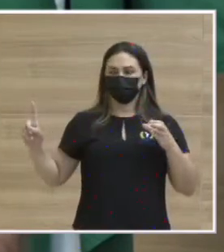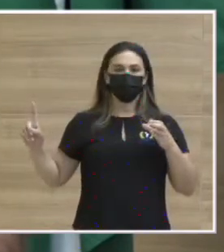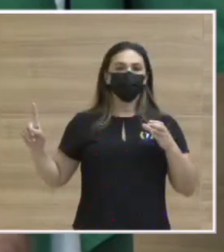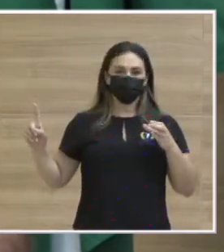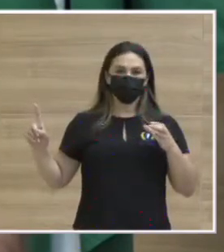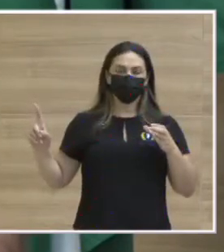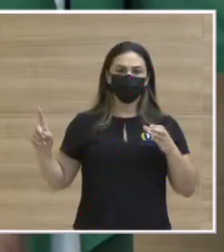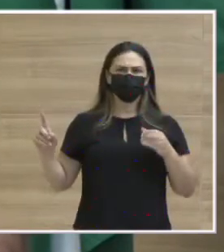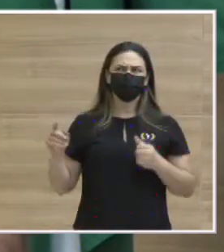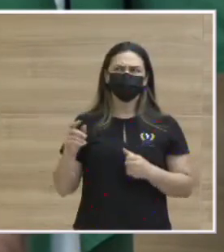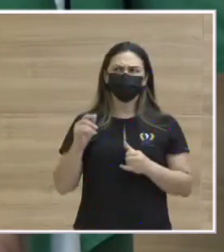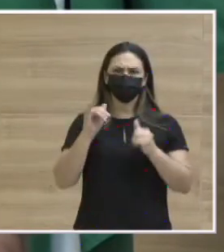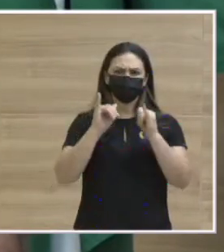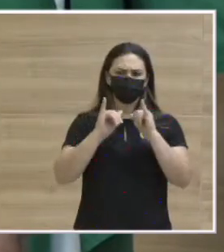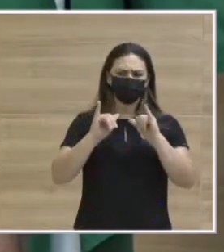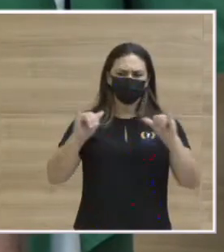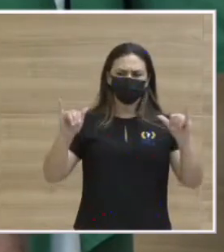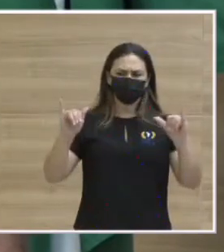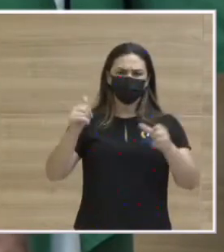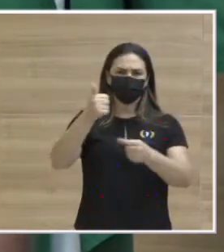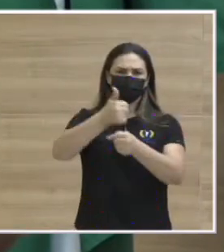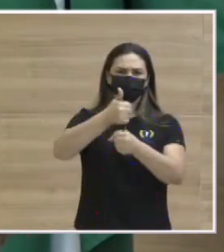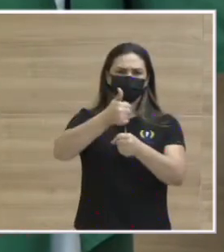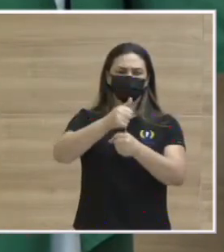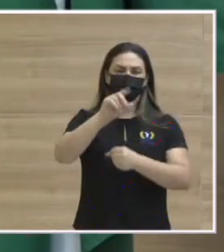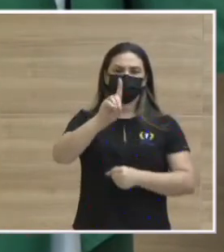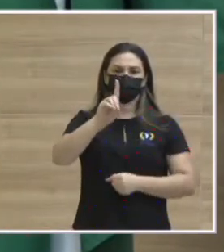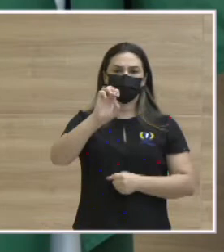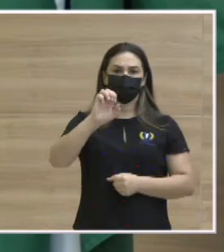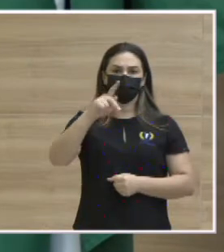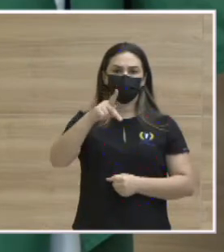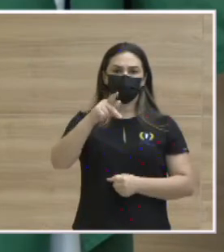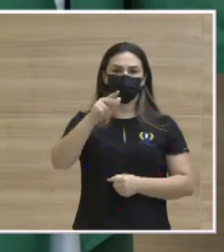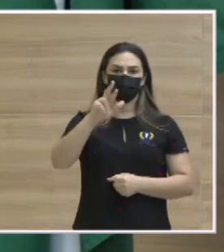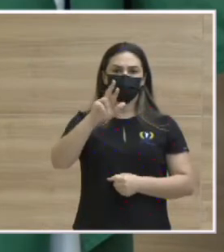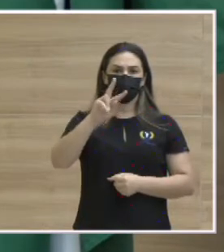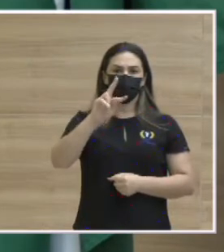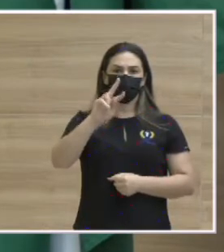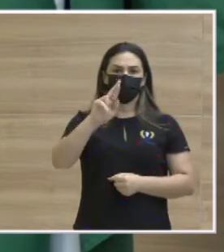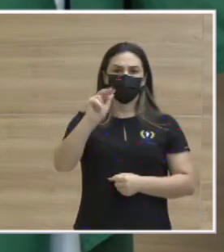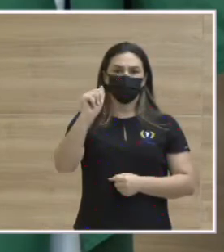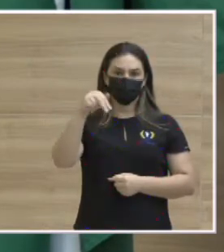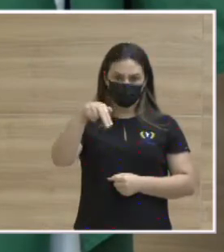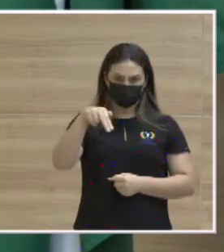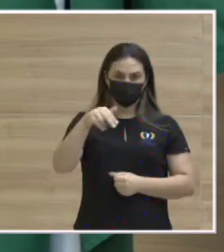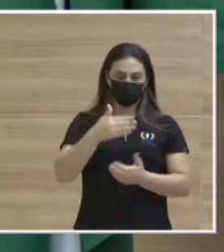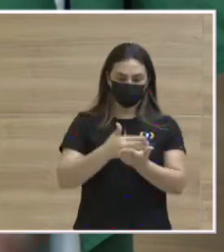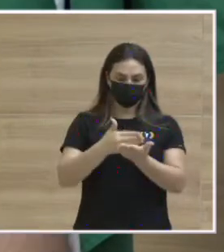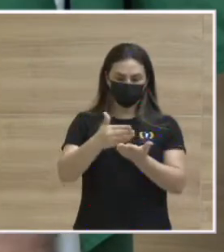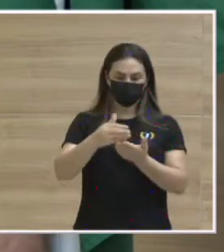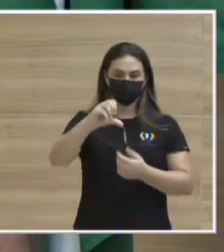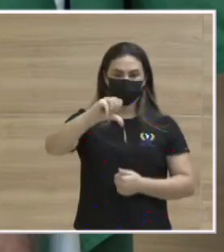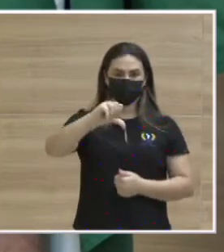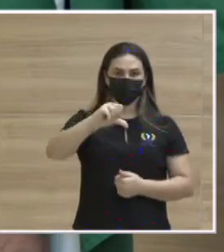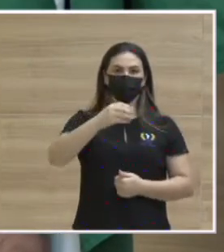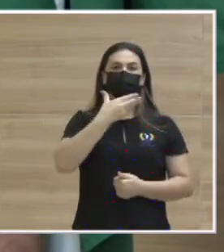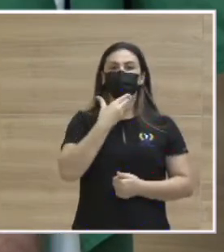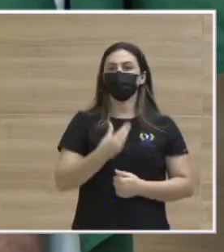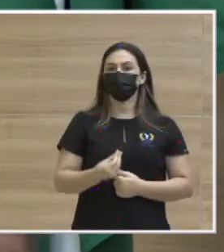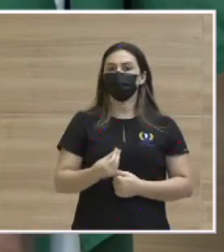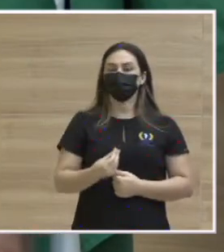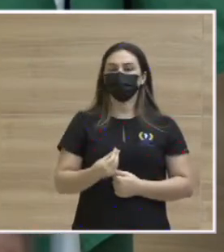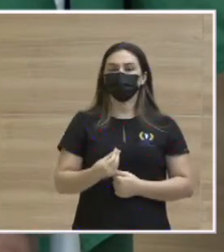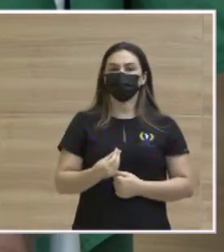fui comunicado pelo diretor do DEPATRAN que as minhas funções seriam, a partir do dia 9/12,